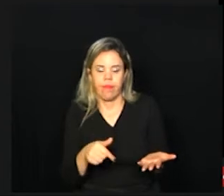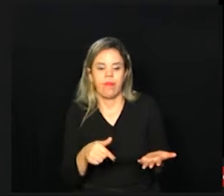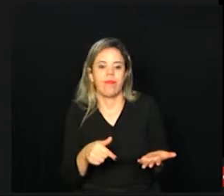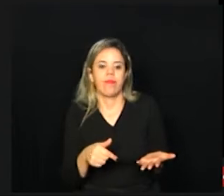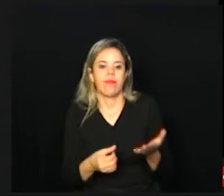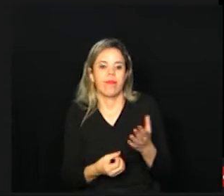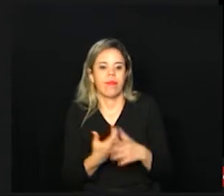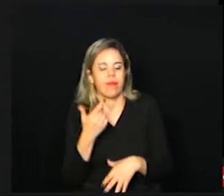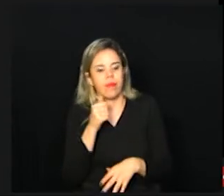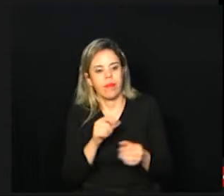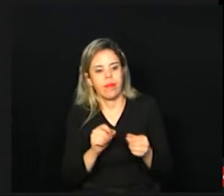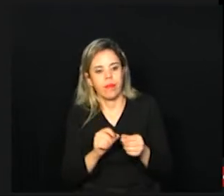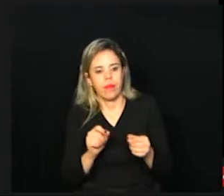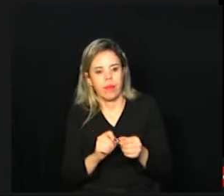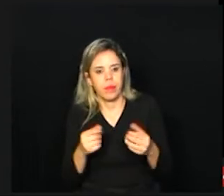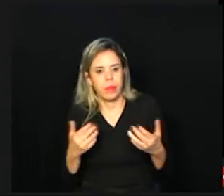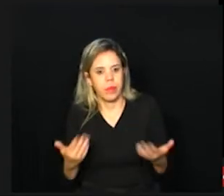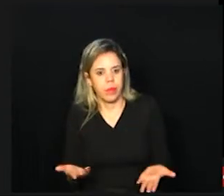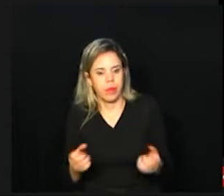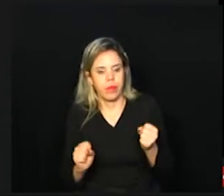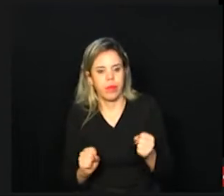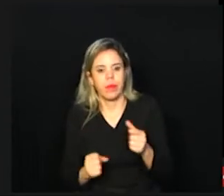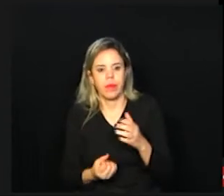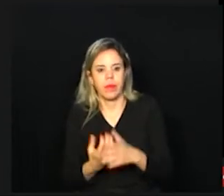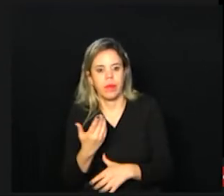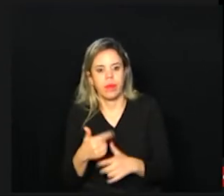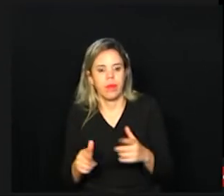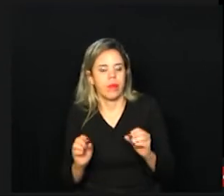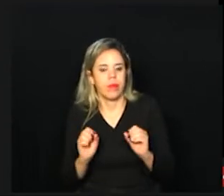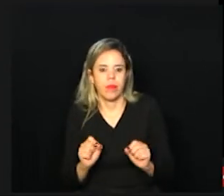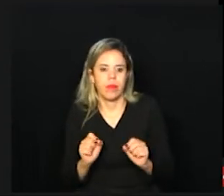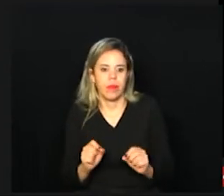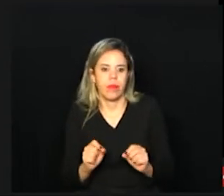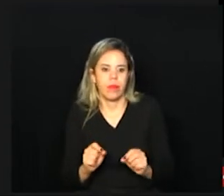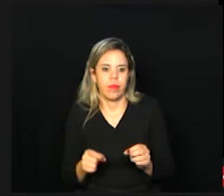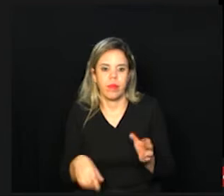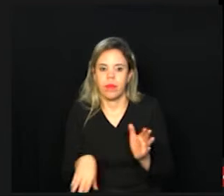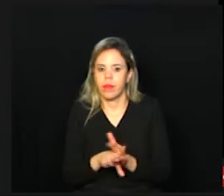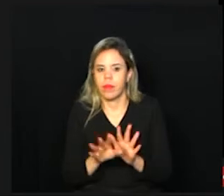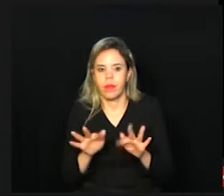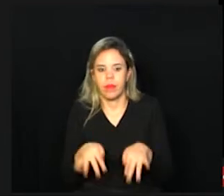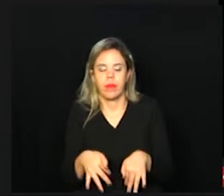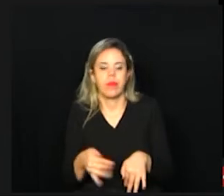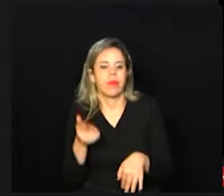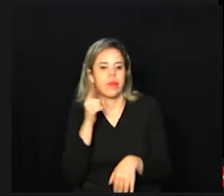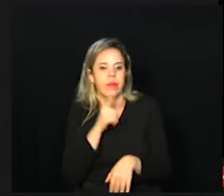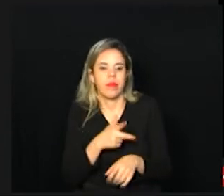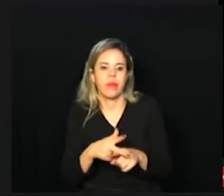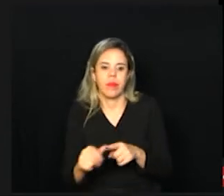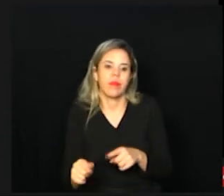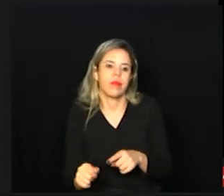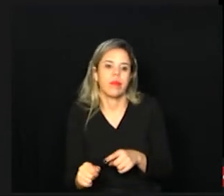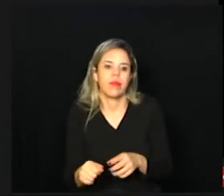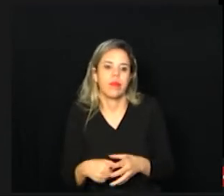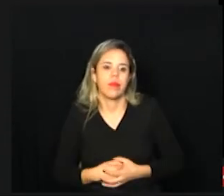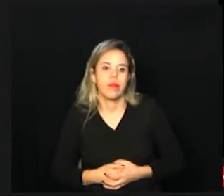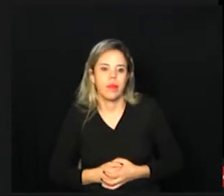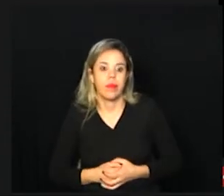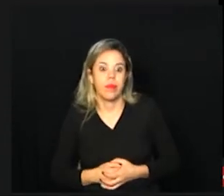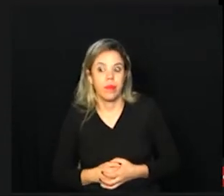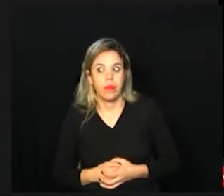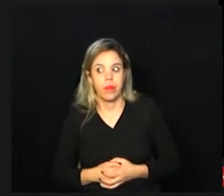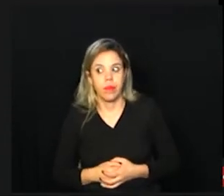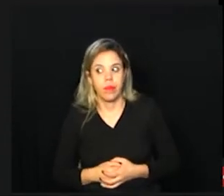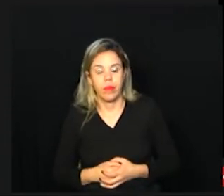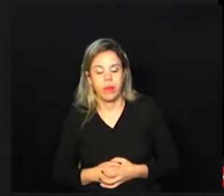ela faz, pode ocorrer de ela nem chegar ao final desse processo, ela ser vítima de feminicídio.